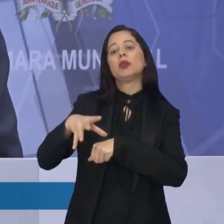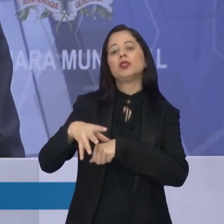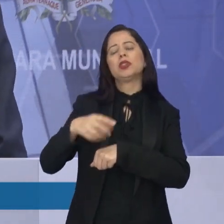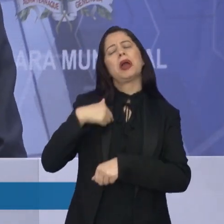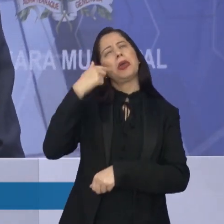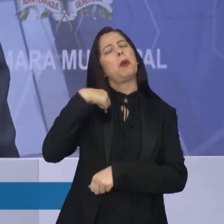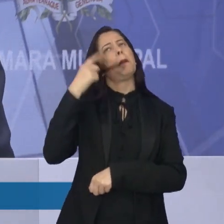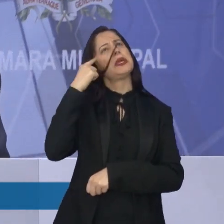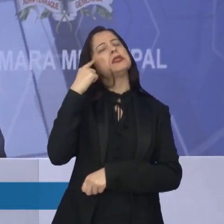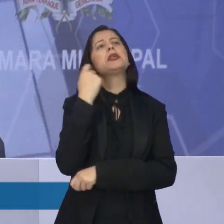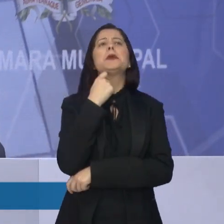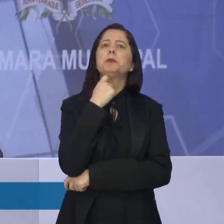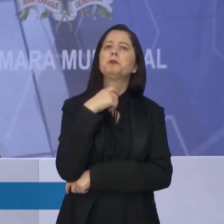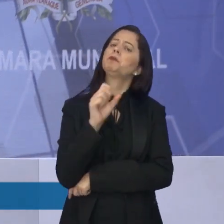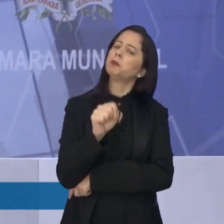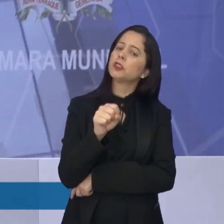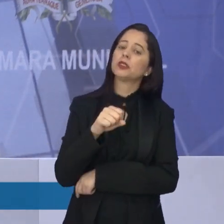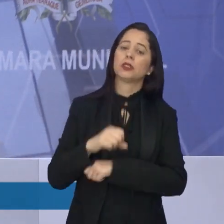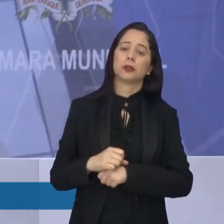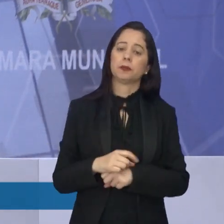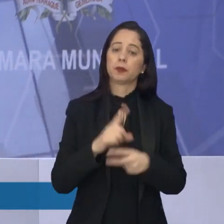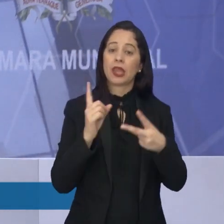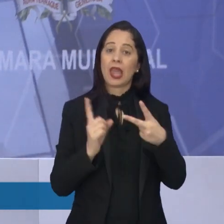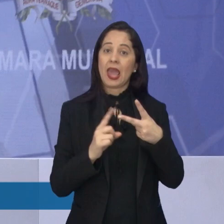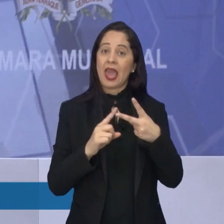que sim, e o motivo é o seguinte,